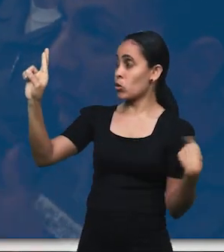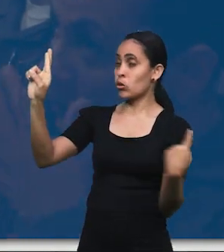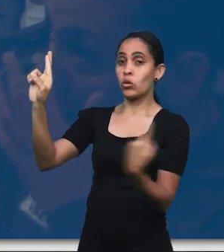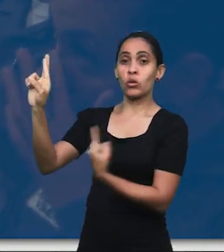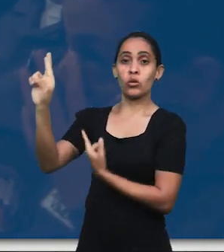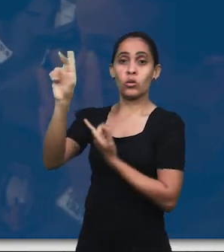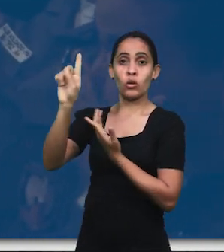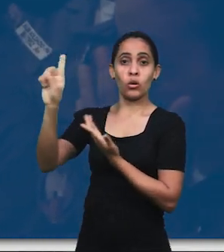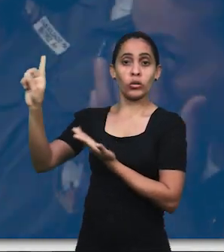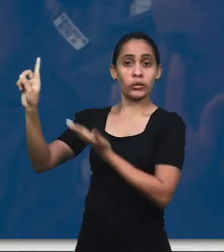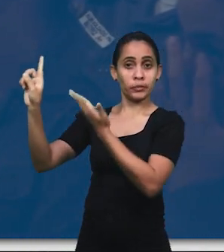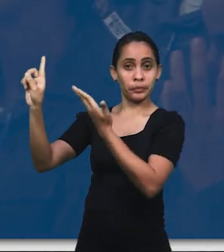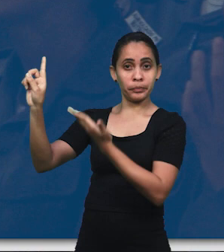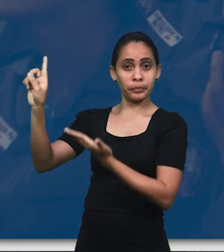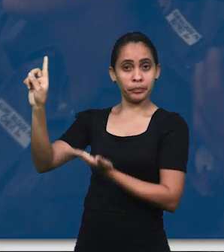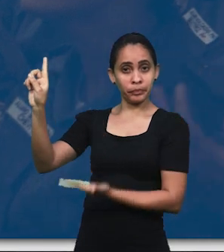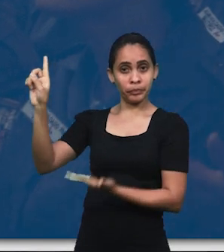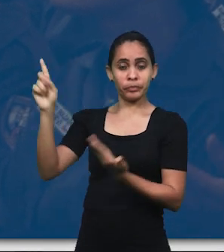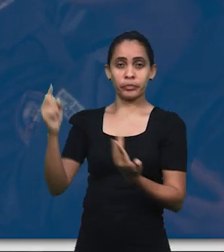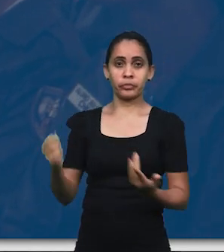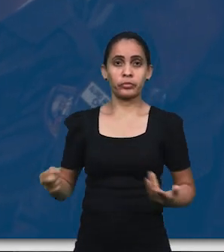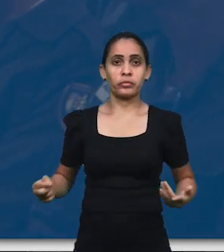és nosso